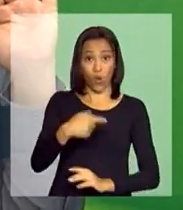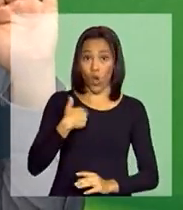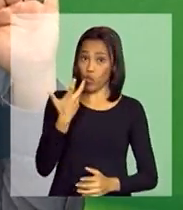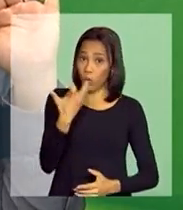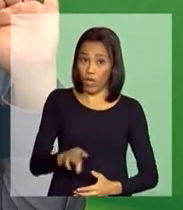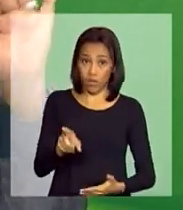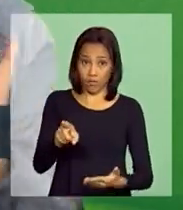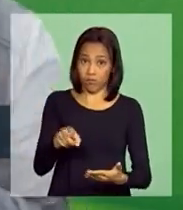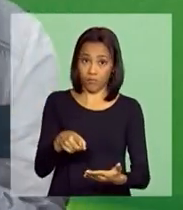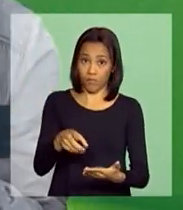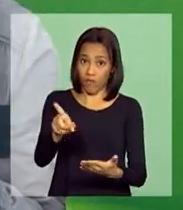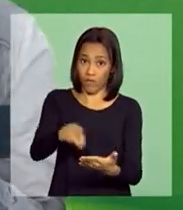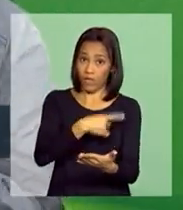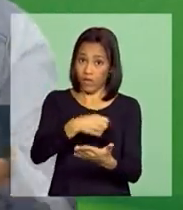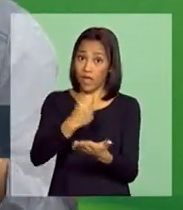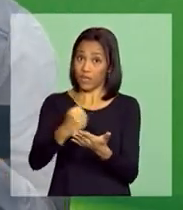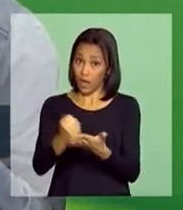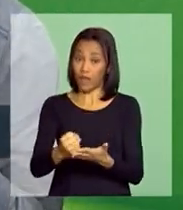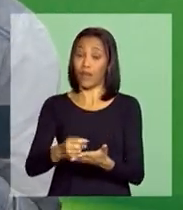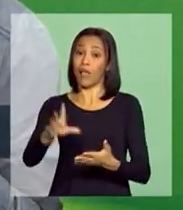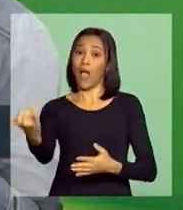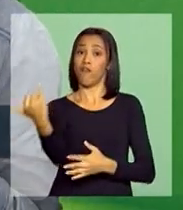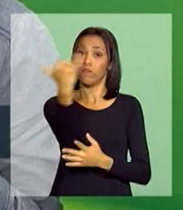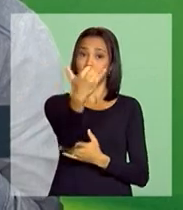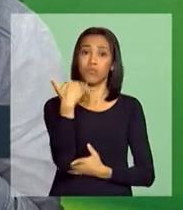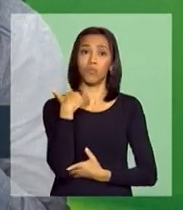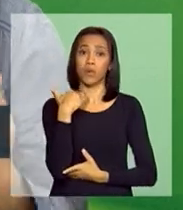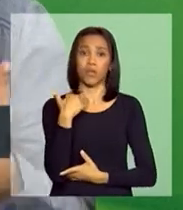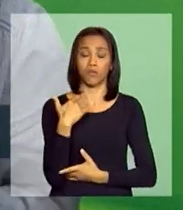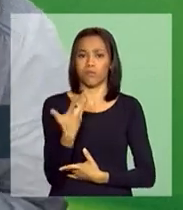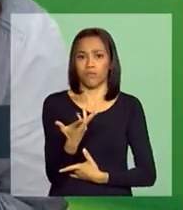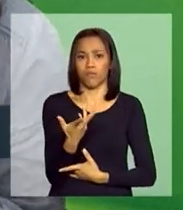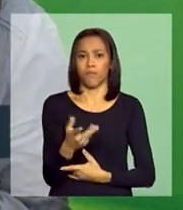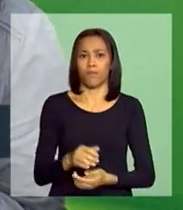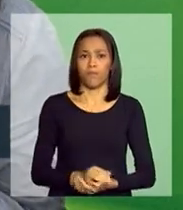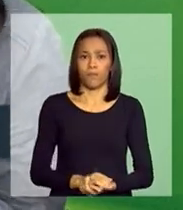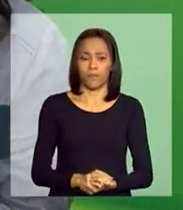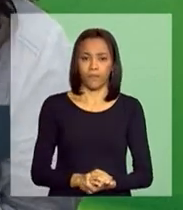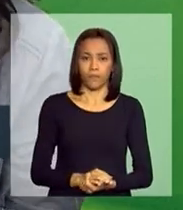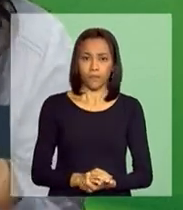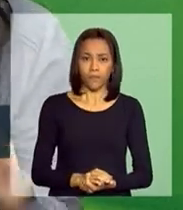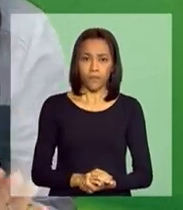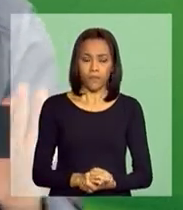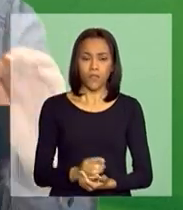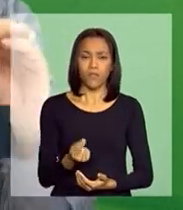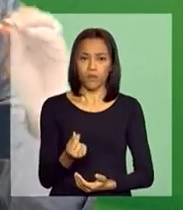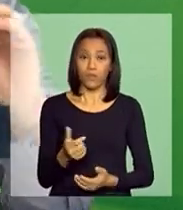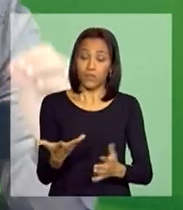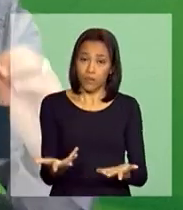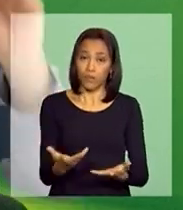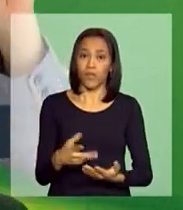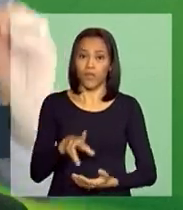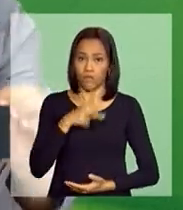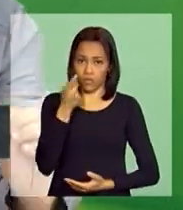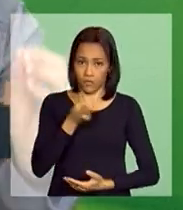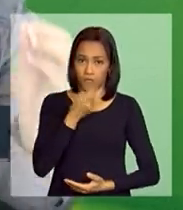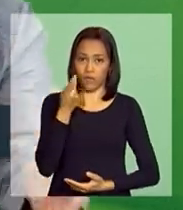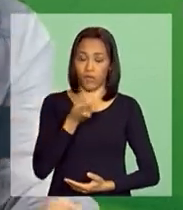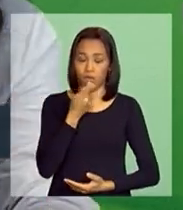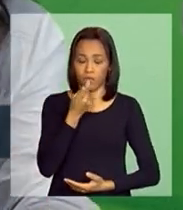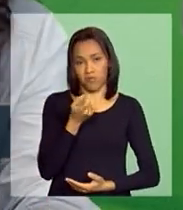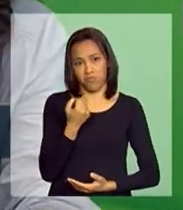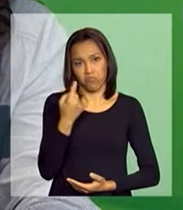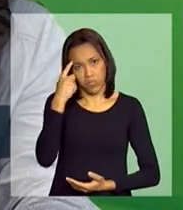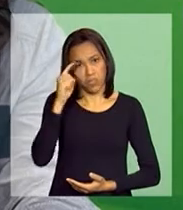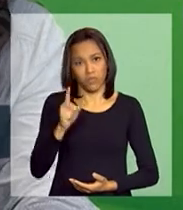esses com esse consumidor não é eu não posso receber mas esse dinheiro esse esse valor então eu diria assim que né Não